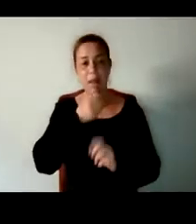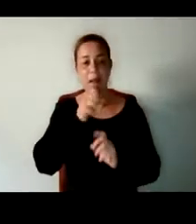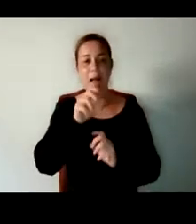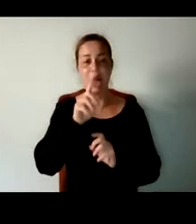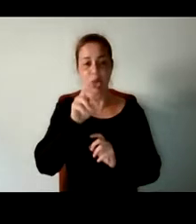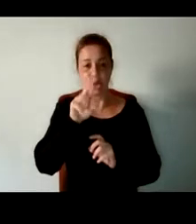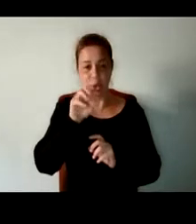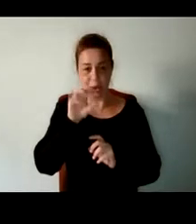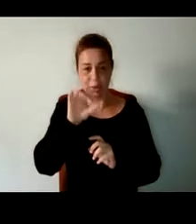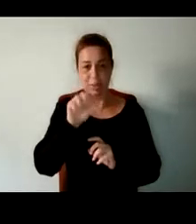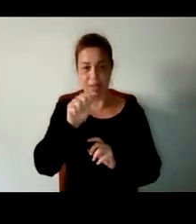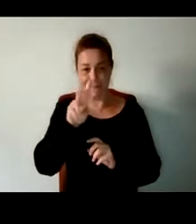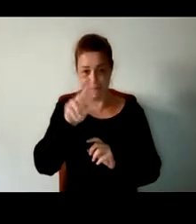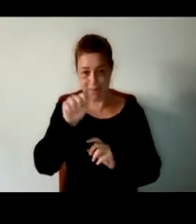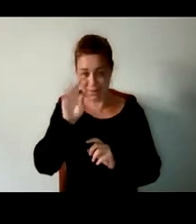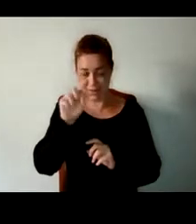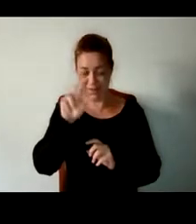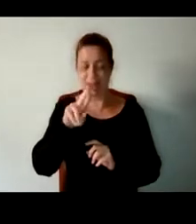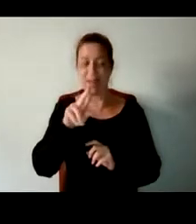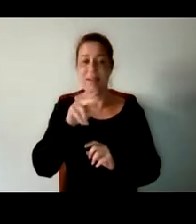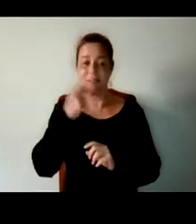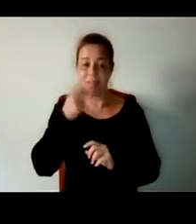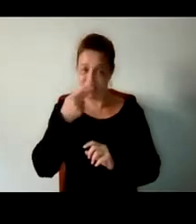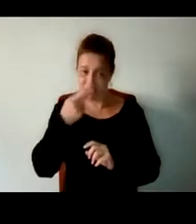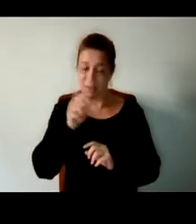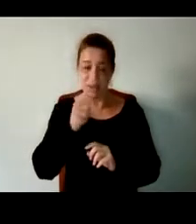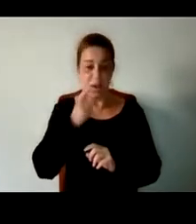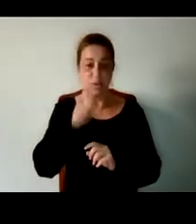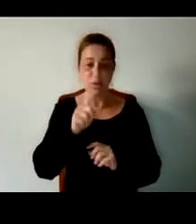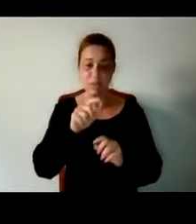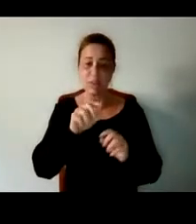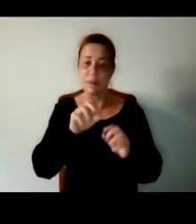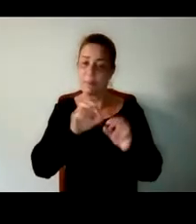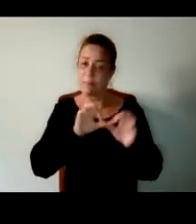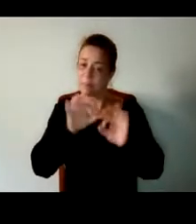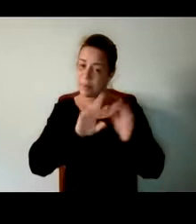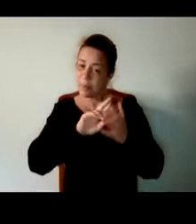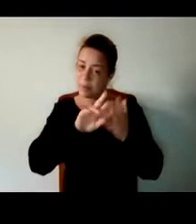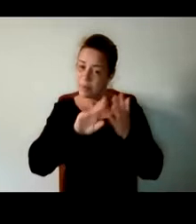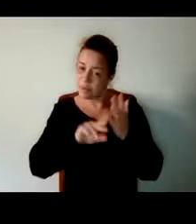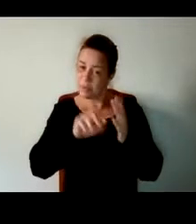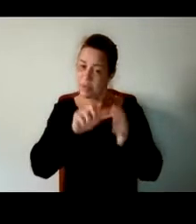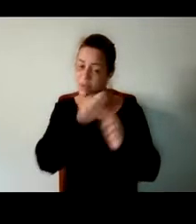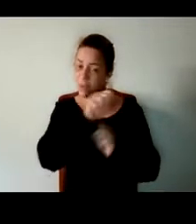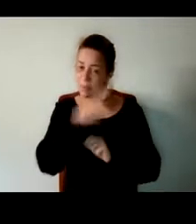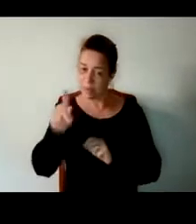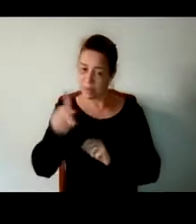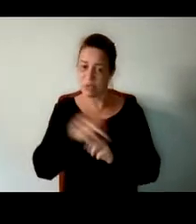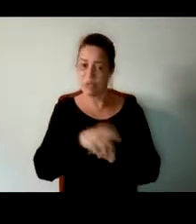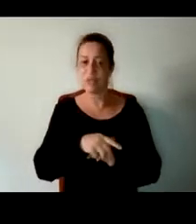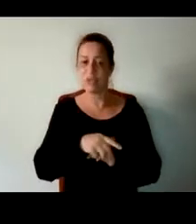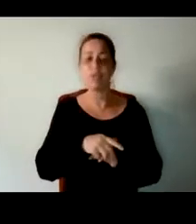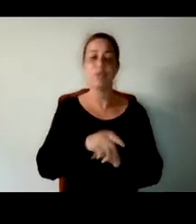coloquei nesse curso, utilizando o site Learn Apps, alguns aplicativos, tipo um jogo da